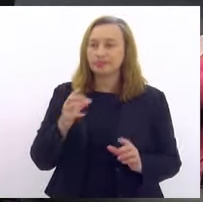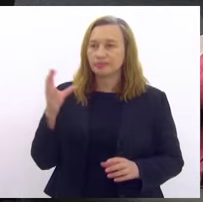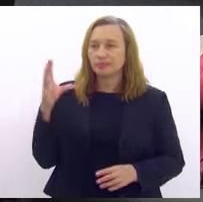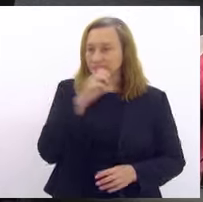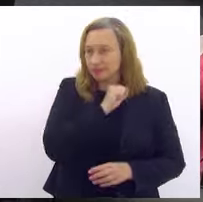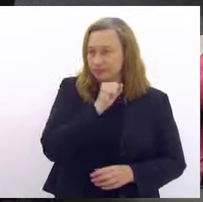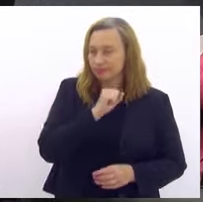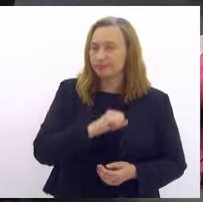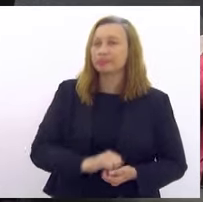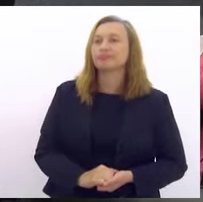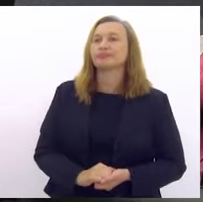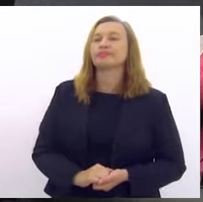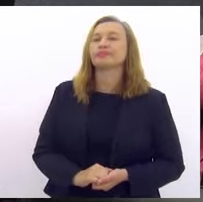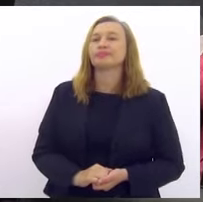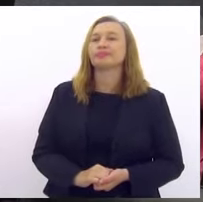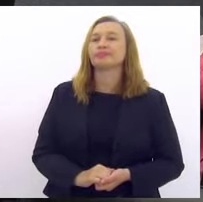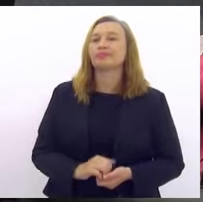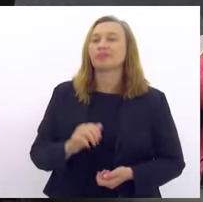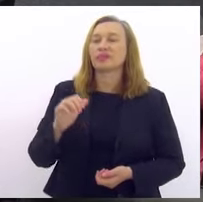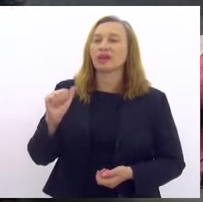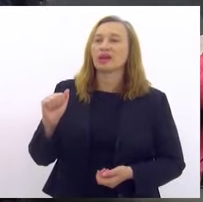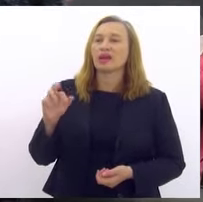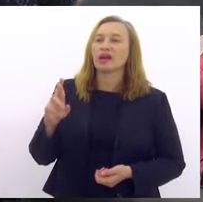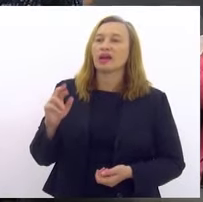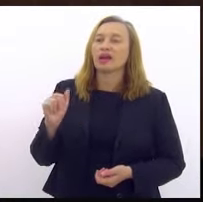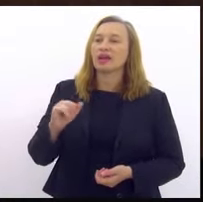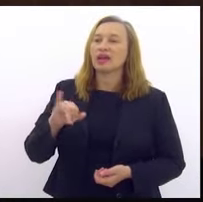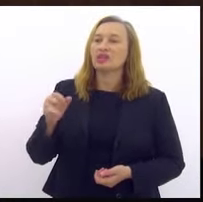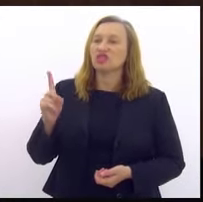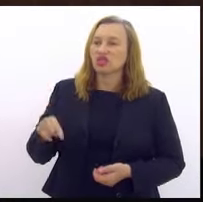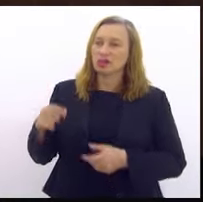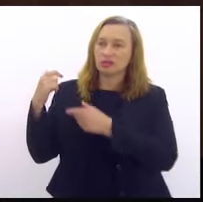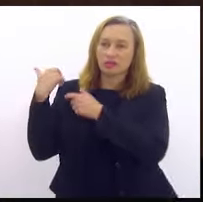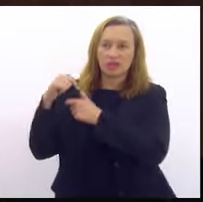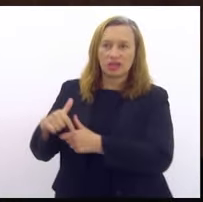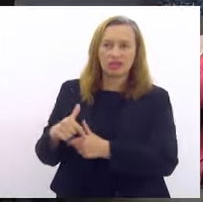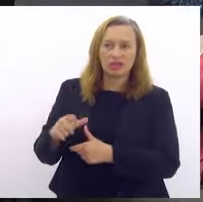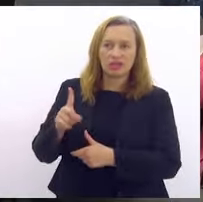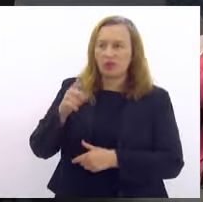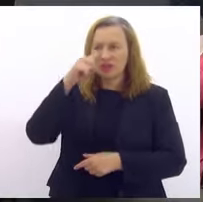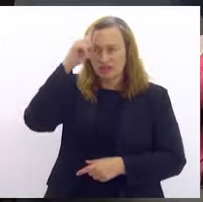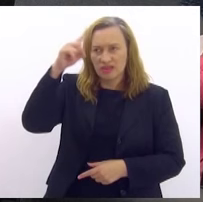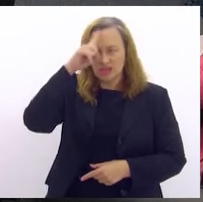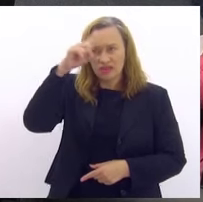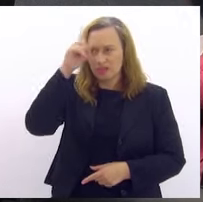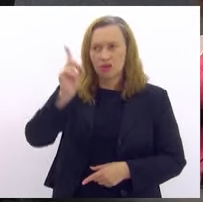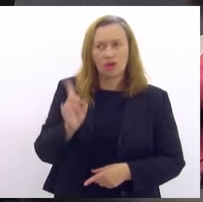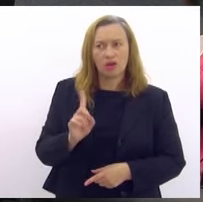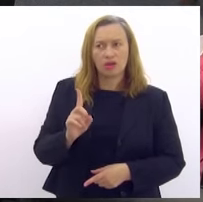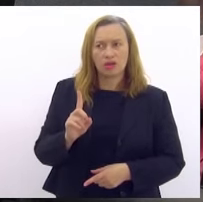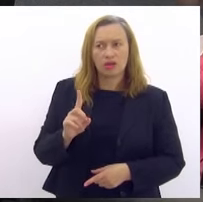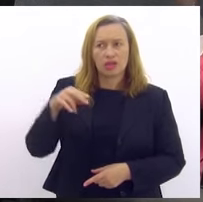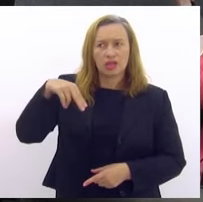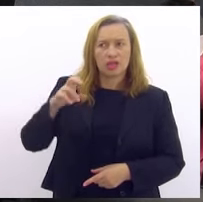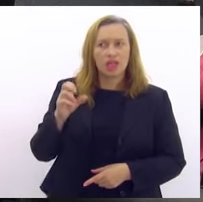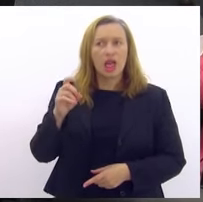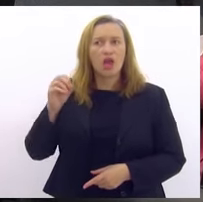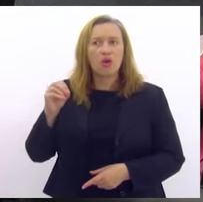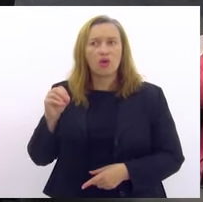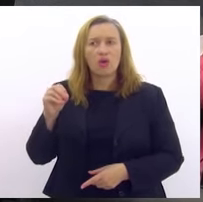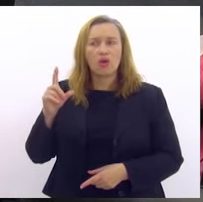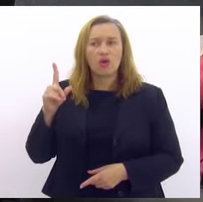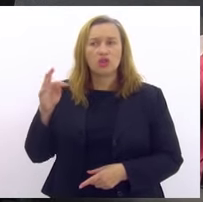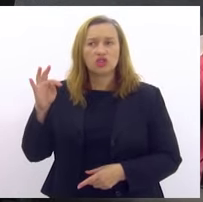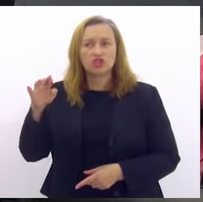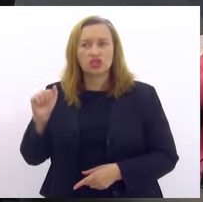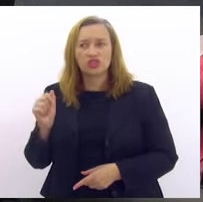rápido. O acarajé é tradicional, presidente, não é invenção neologista estadunidense, não. Joguei